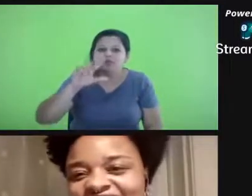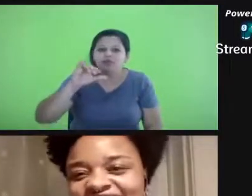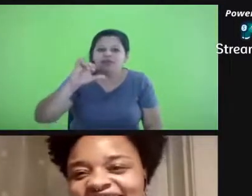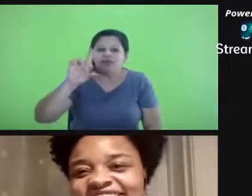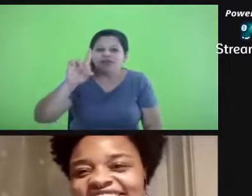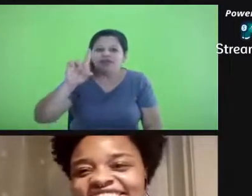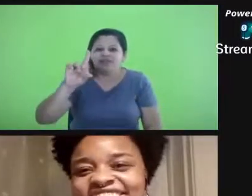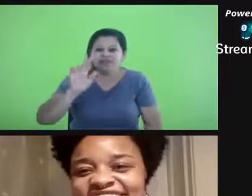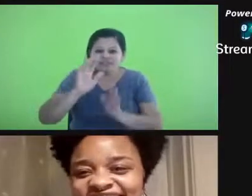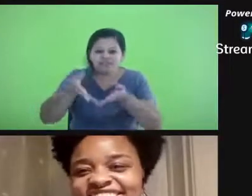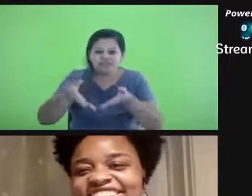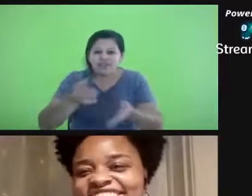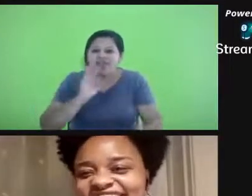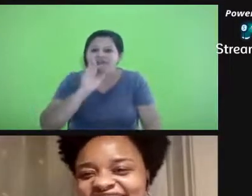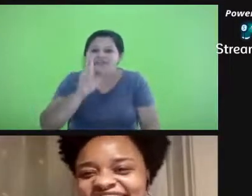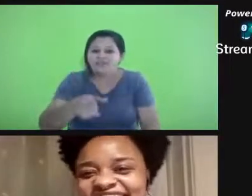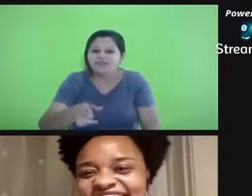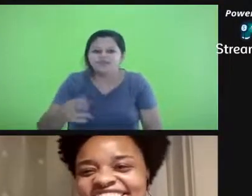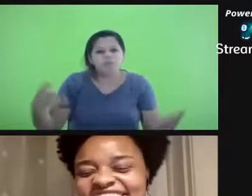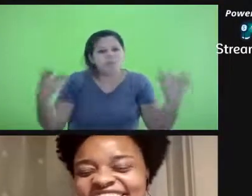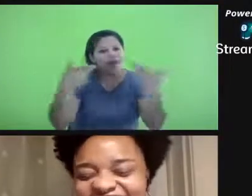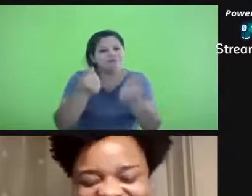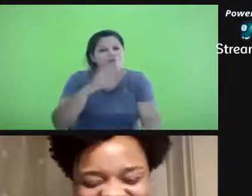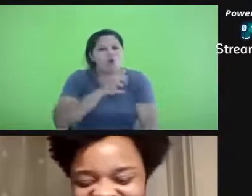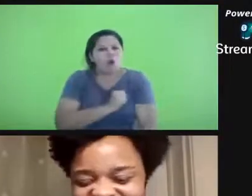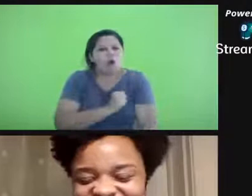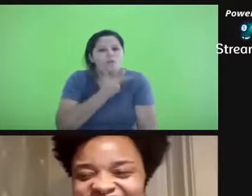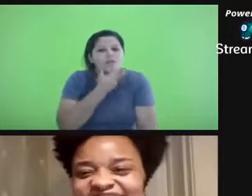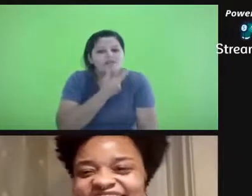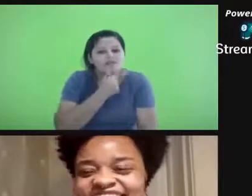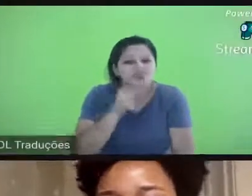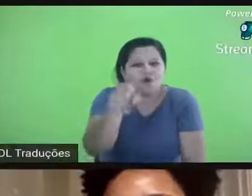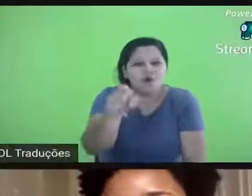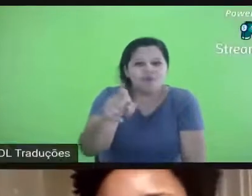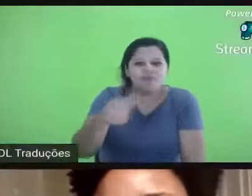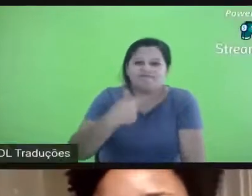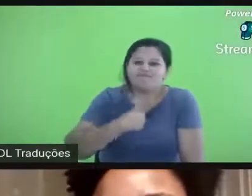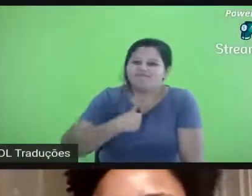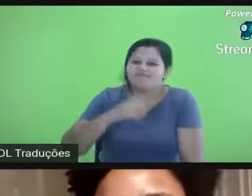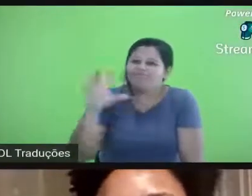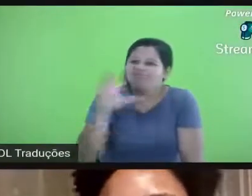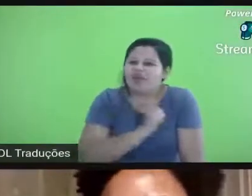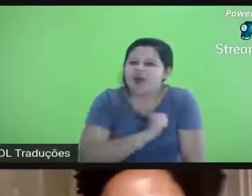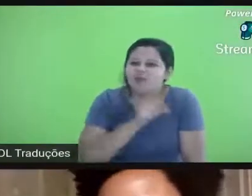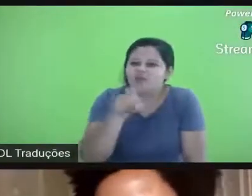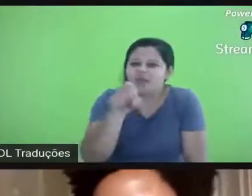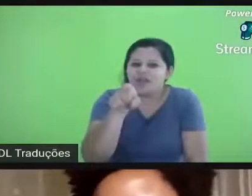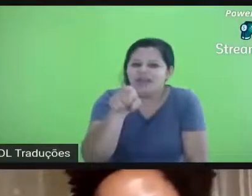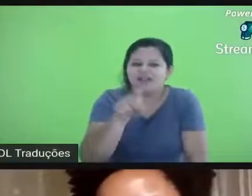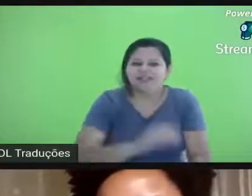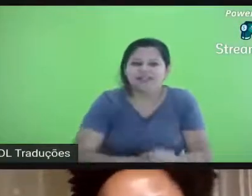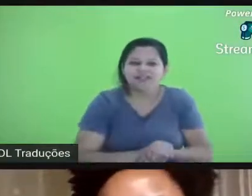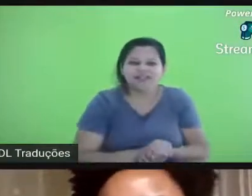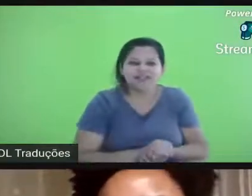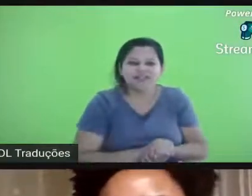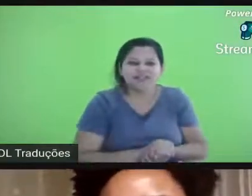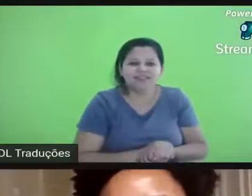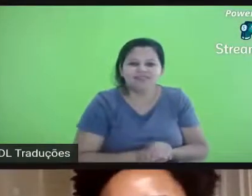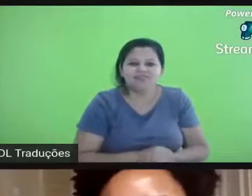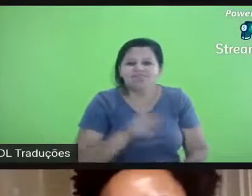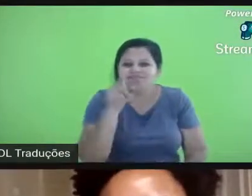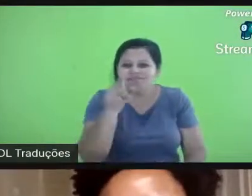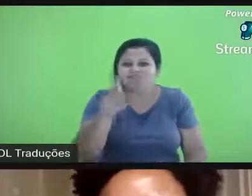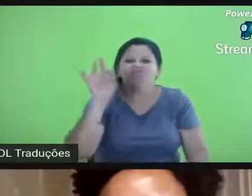Ajaí. David, é isso Maravilhoso, eu aí, amo ó. esse cara, gente. Sou muito fã. Sou muito fã. Real,